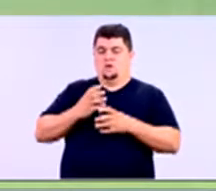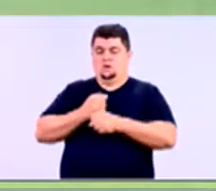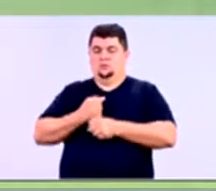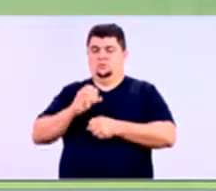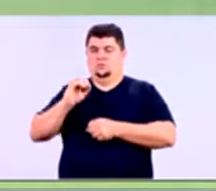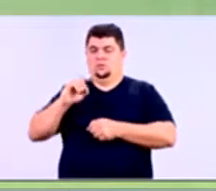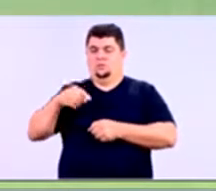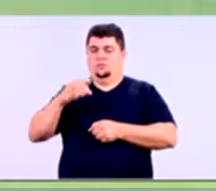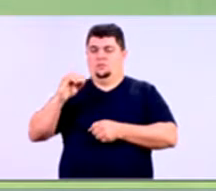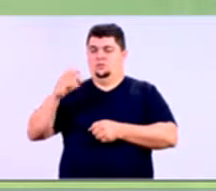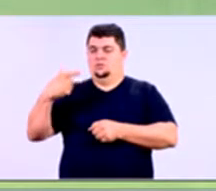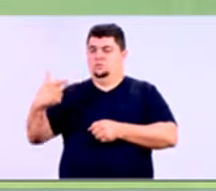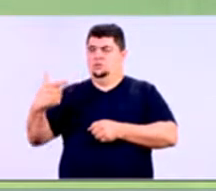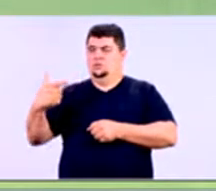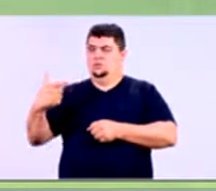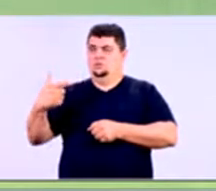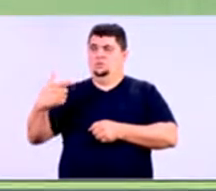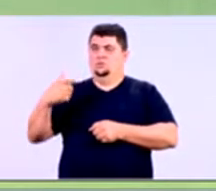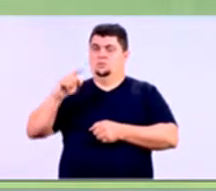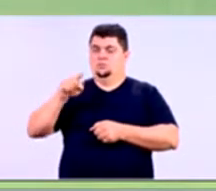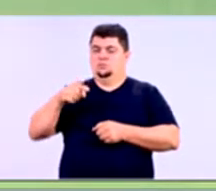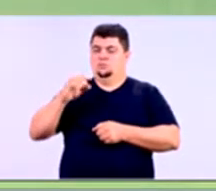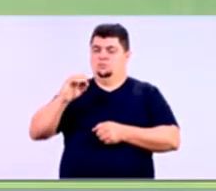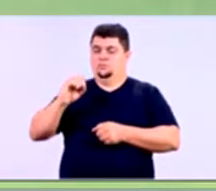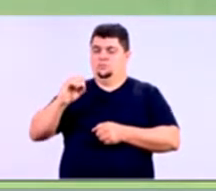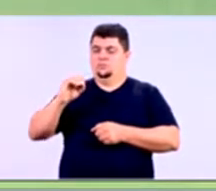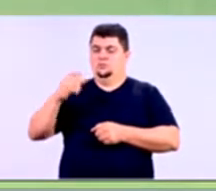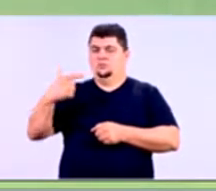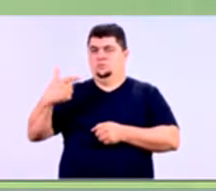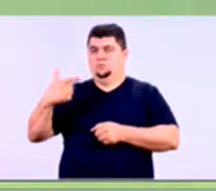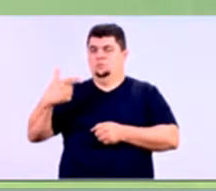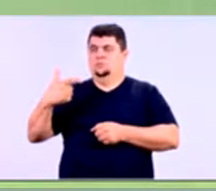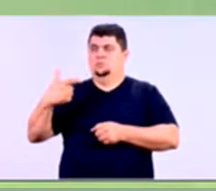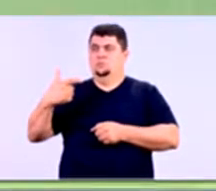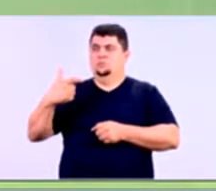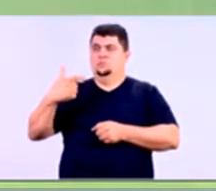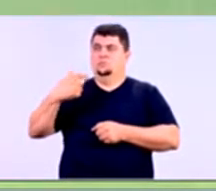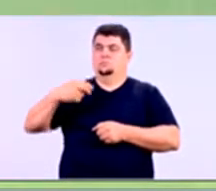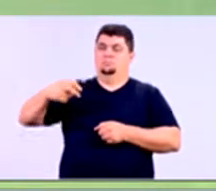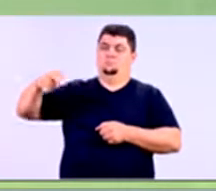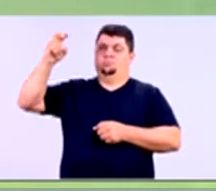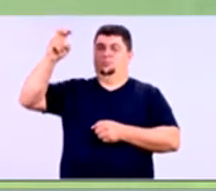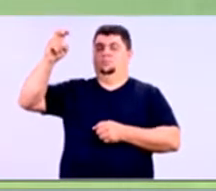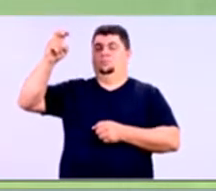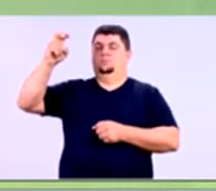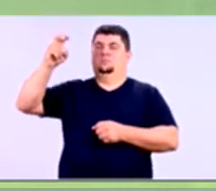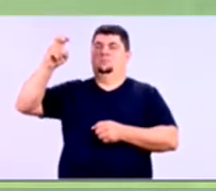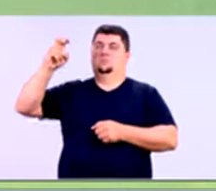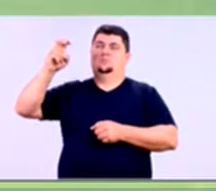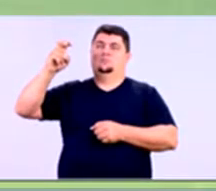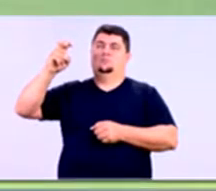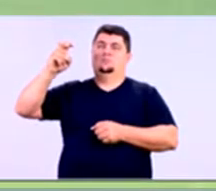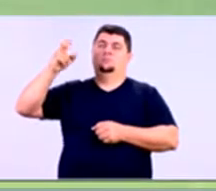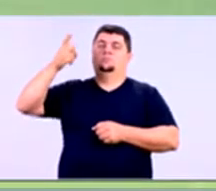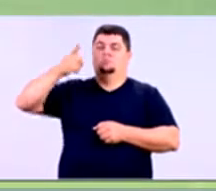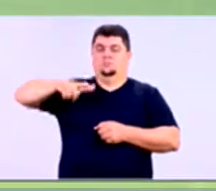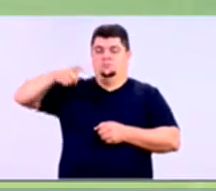mais 0,2, 1,02, elevado à quinta potência, ou